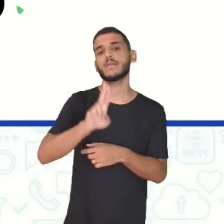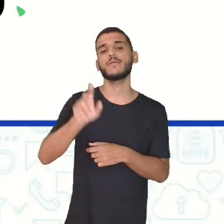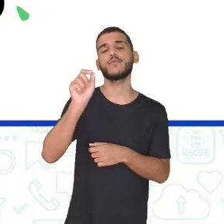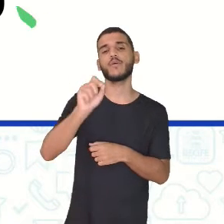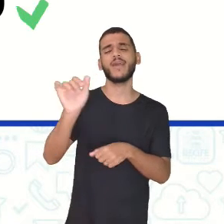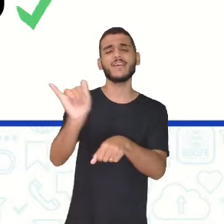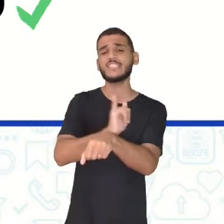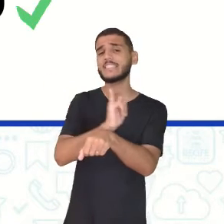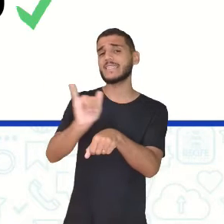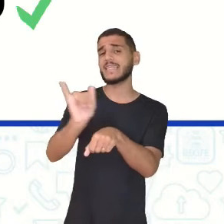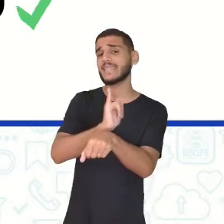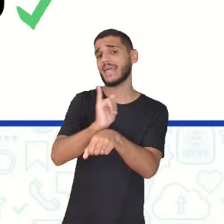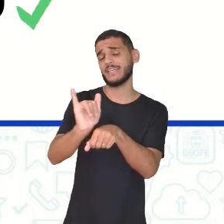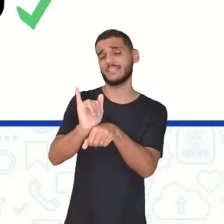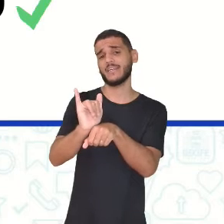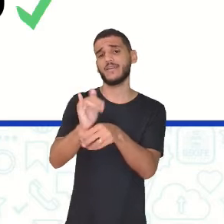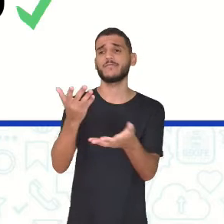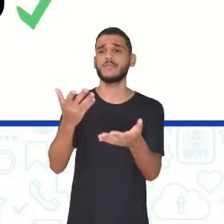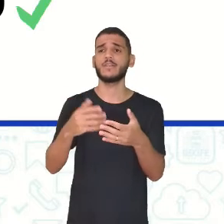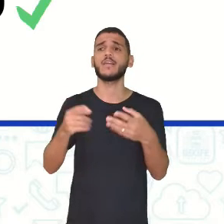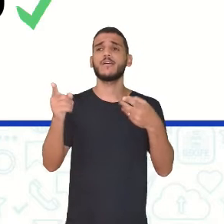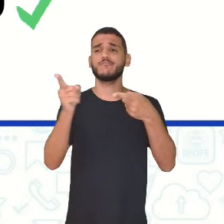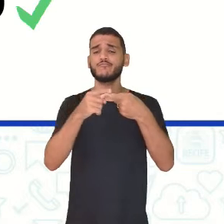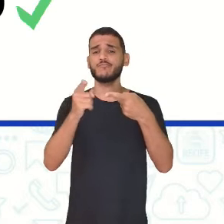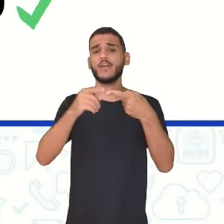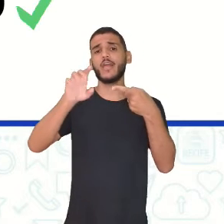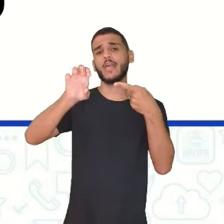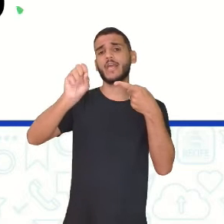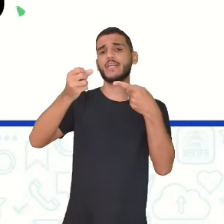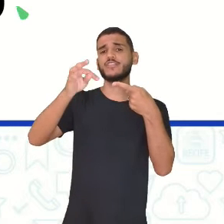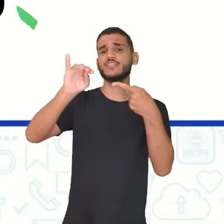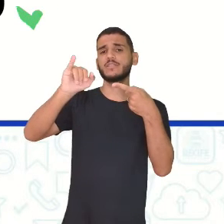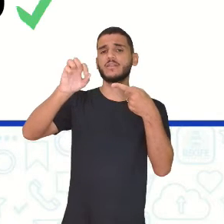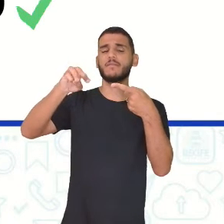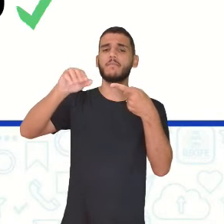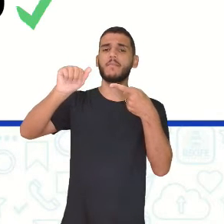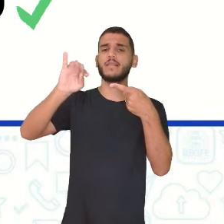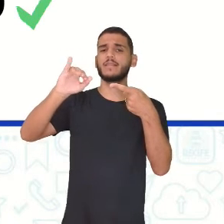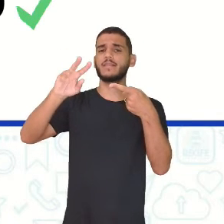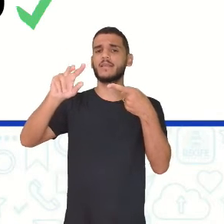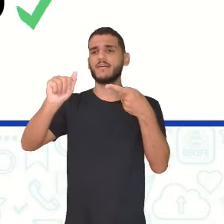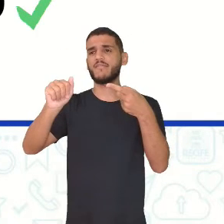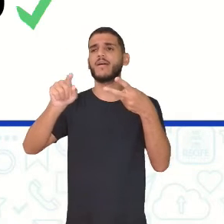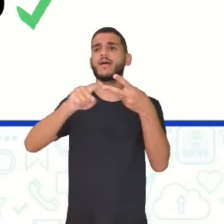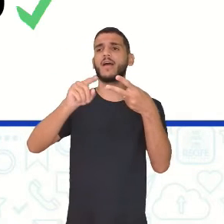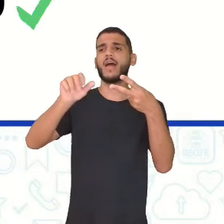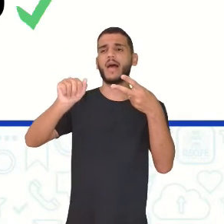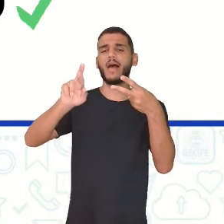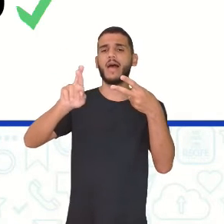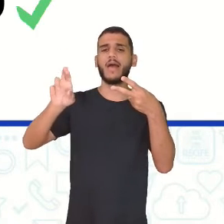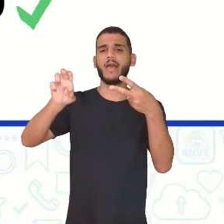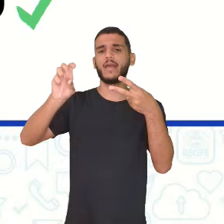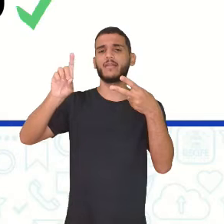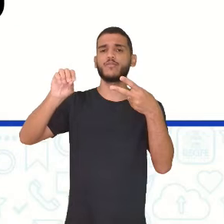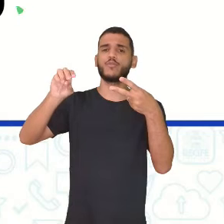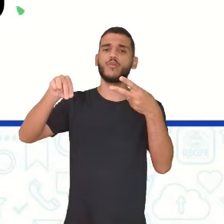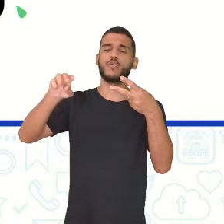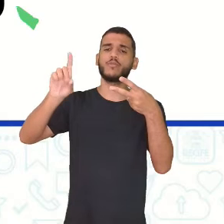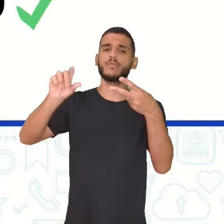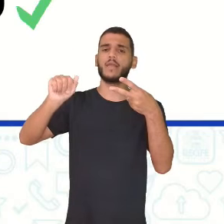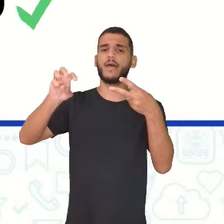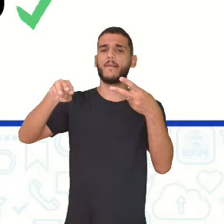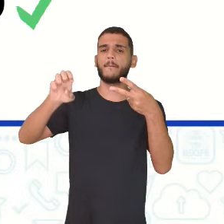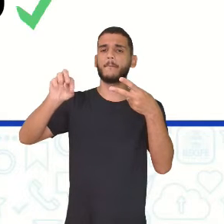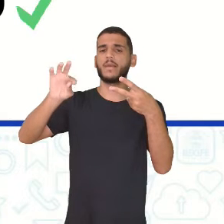uma estimativa, de um arredondamento ou de uma aproximação. Claro que a gente não vai chegar no resultado